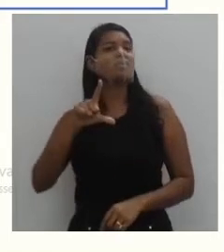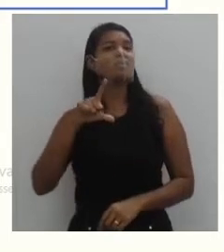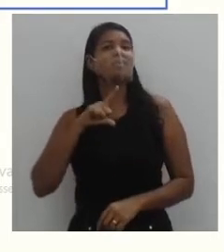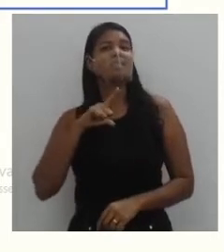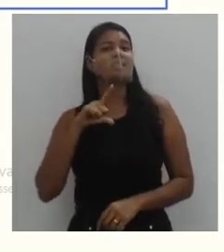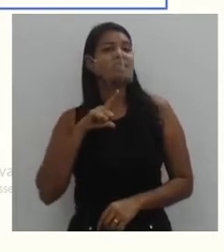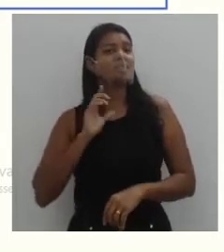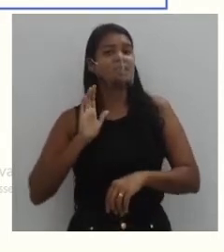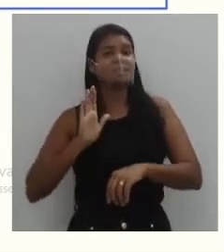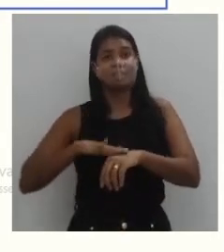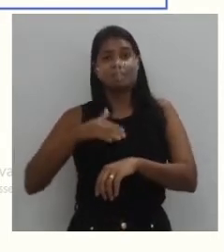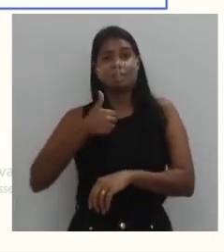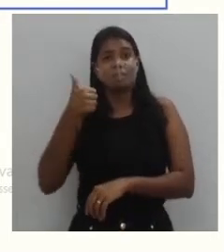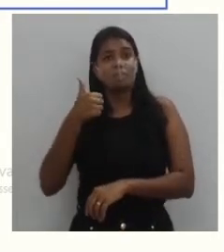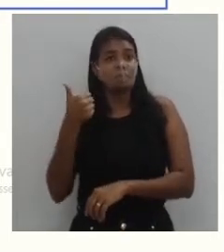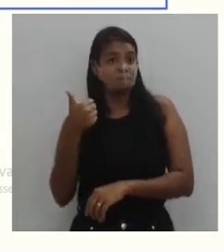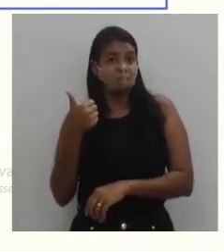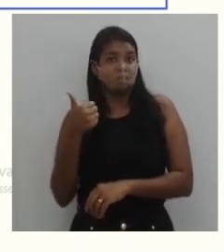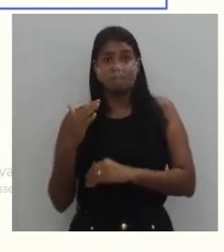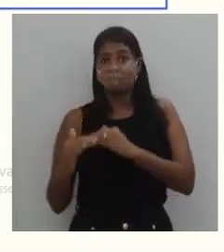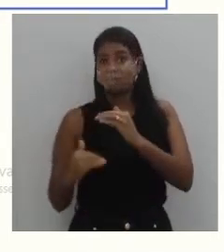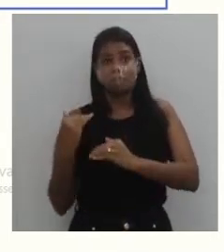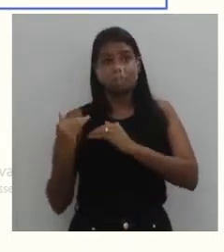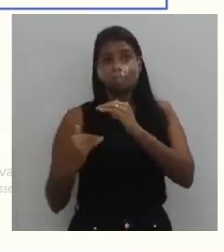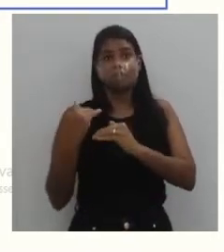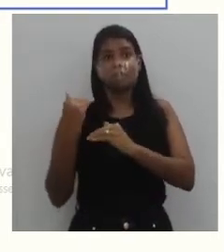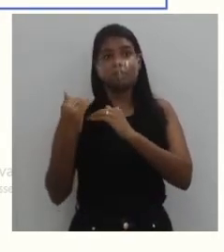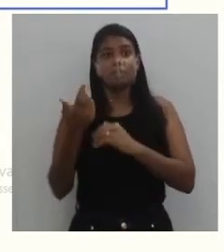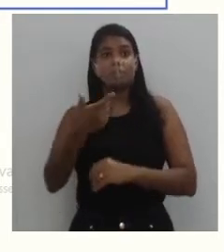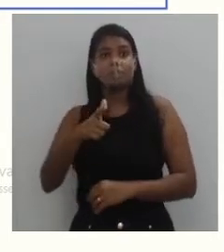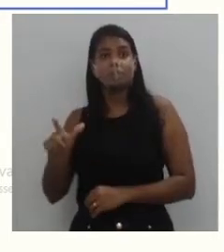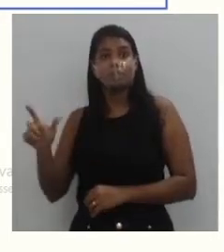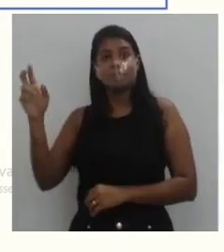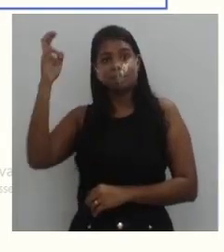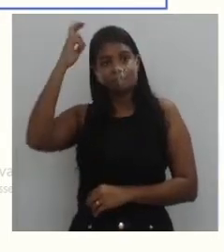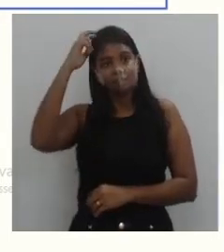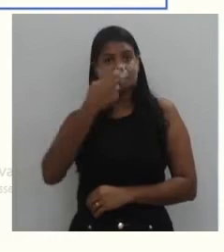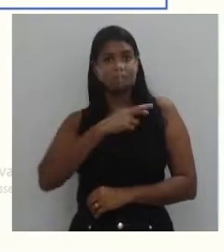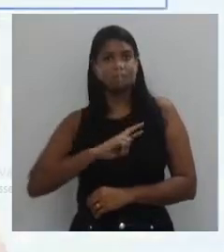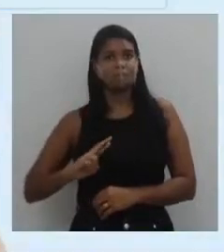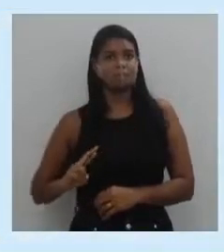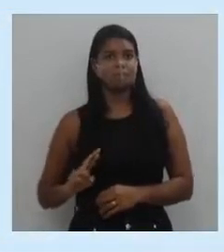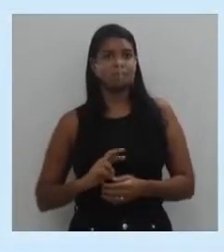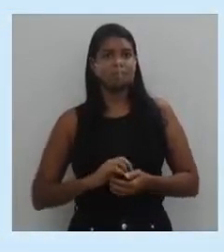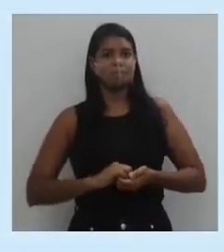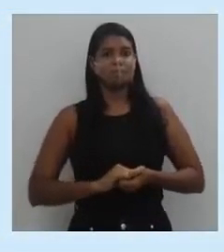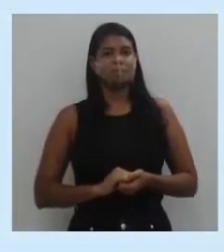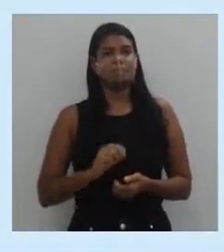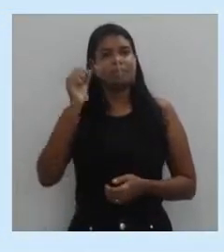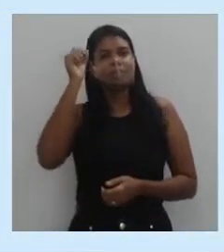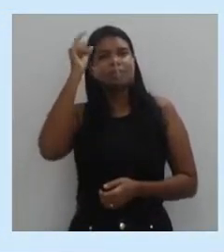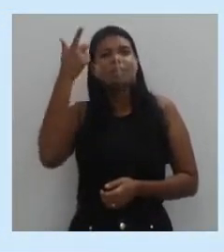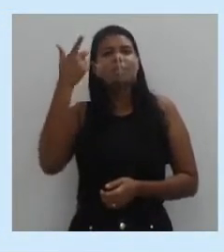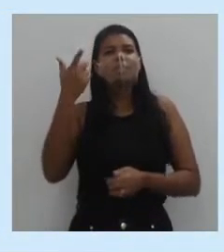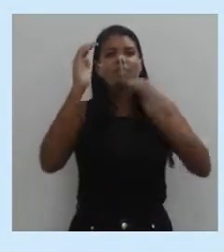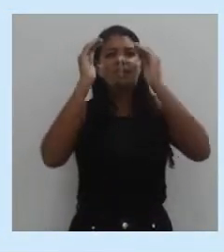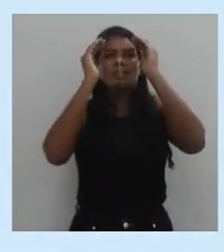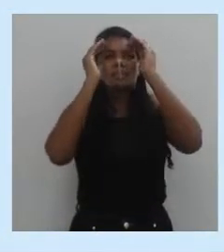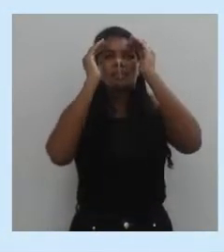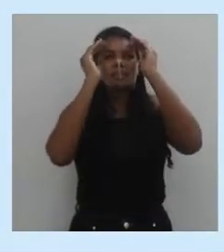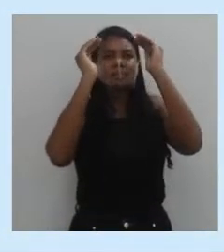não existe uma melhor ou mais desenvolvida que a outra. Vamos lá aqui. Essa ideia,